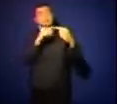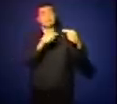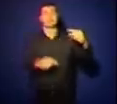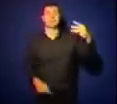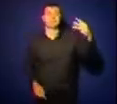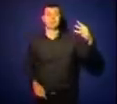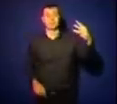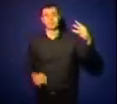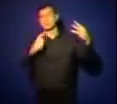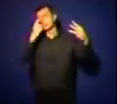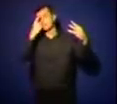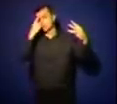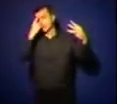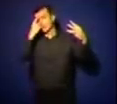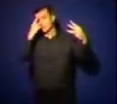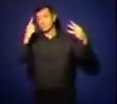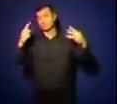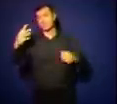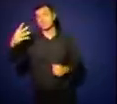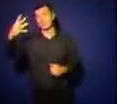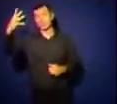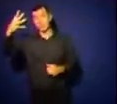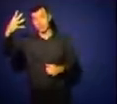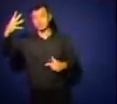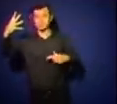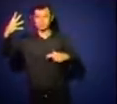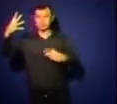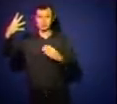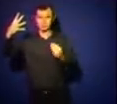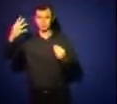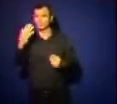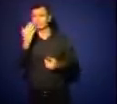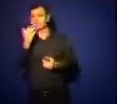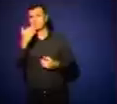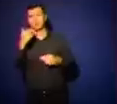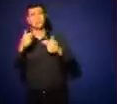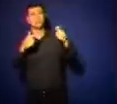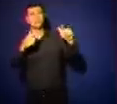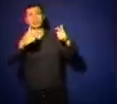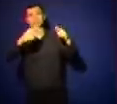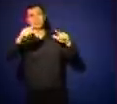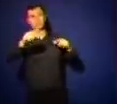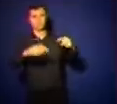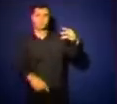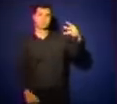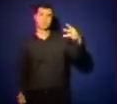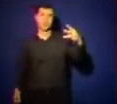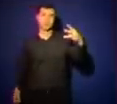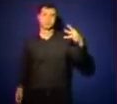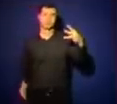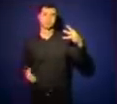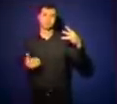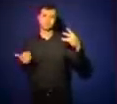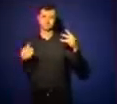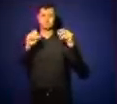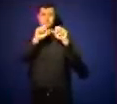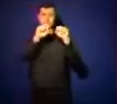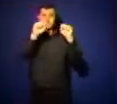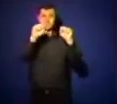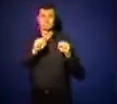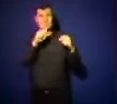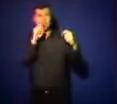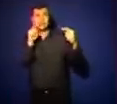tem quatro porque tem um peso de alimento enorme no índice e o resto é três então assim eu acho que aperfeiçoamentos na no sistema de meta